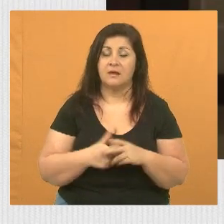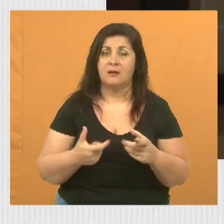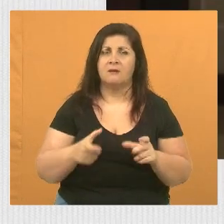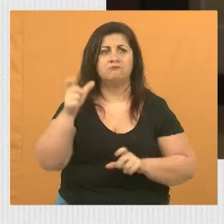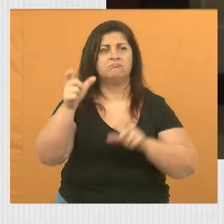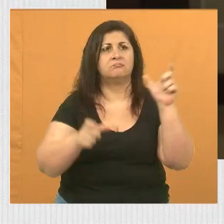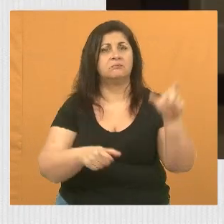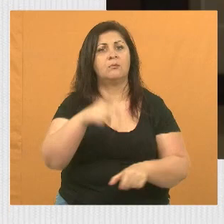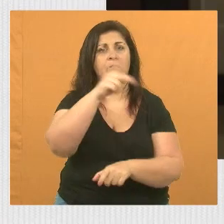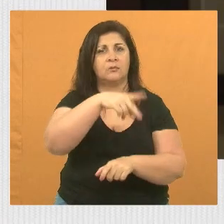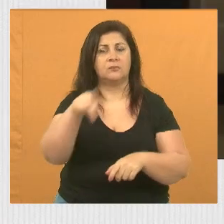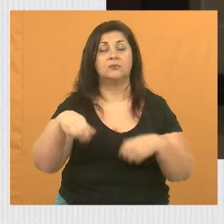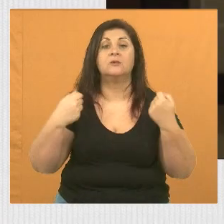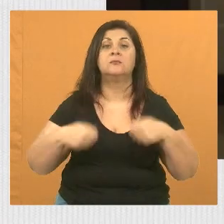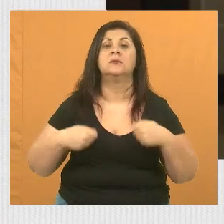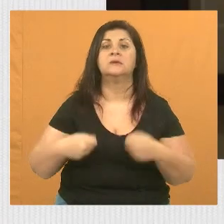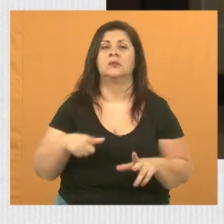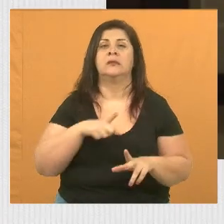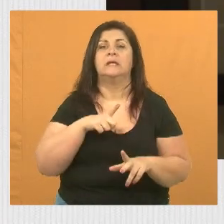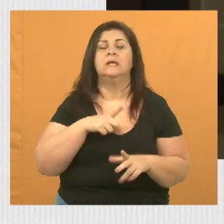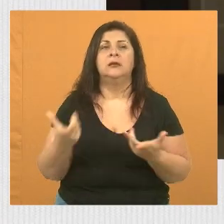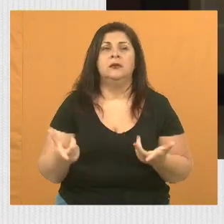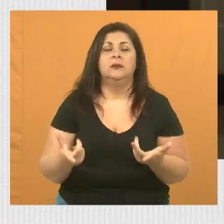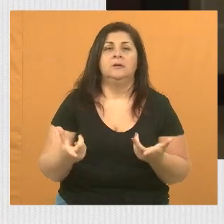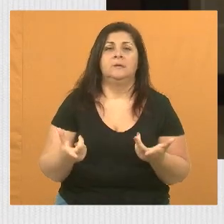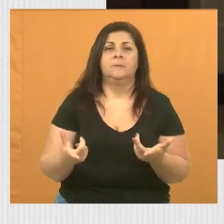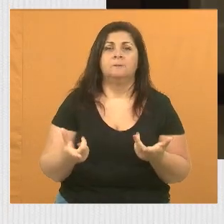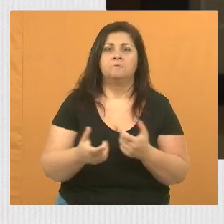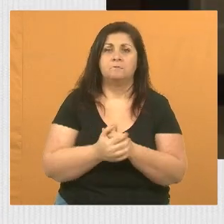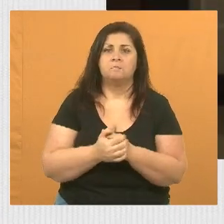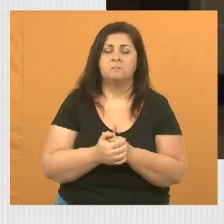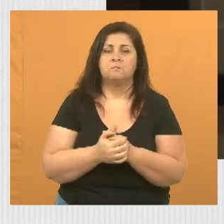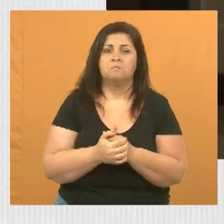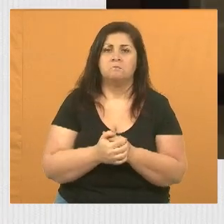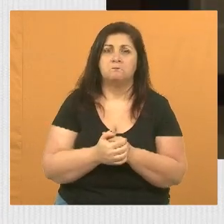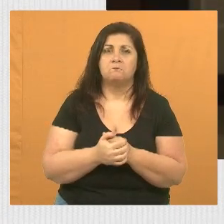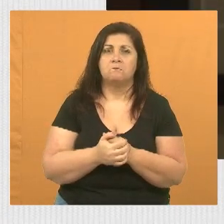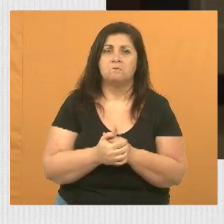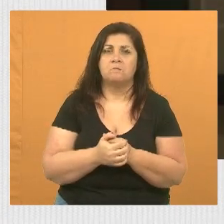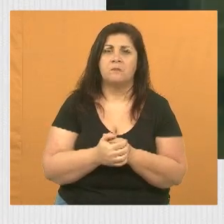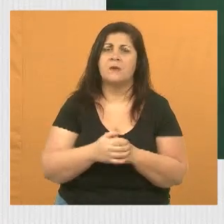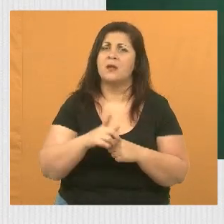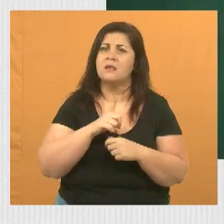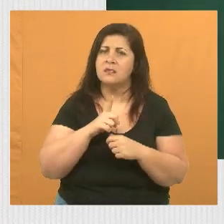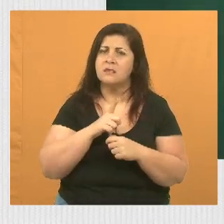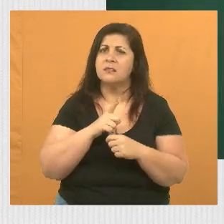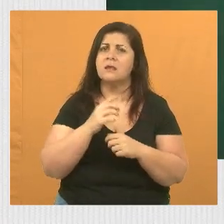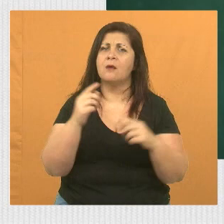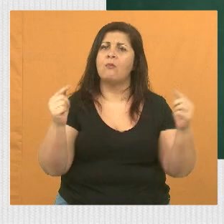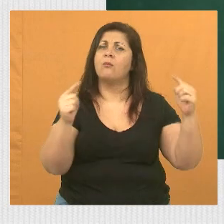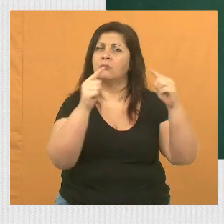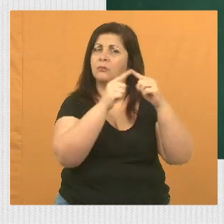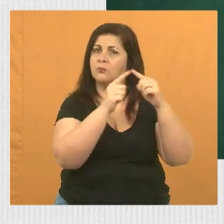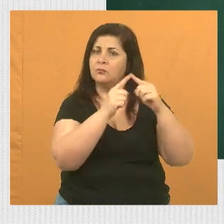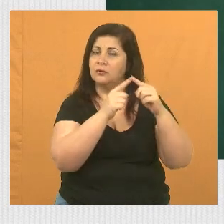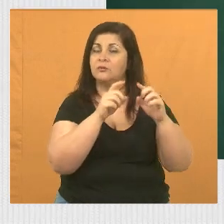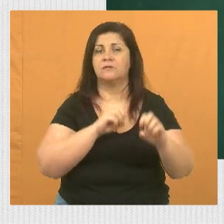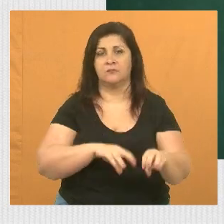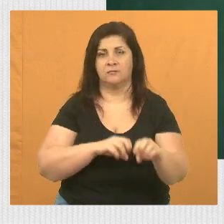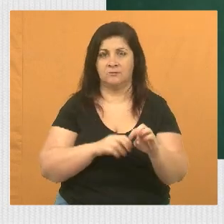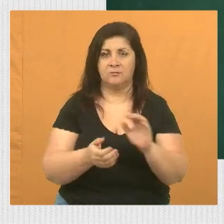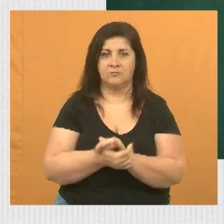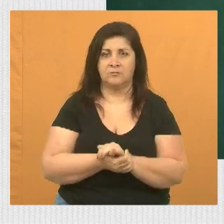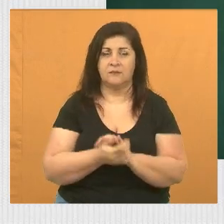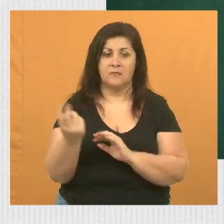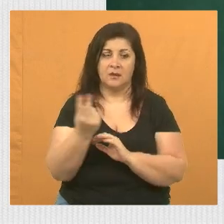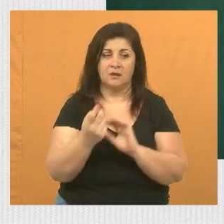dia, a gente tem que ter ainda uma perspectiva de ter um ideal, né, na educação. E elas